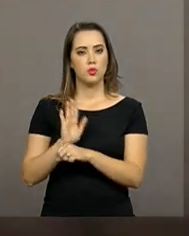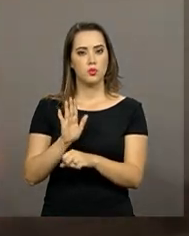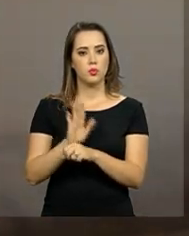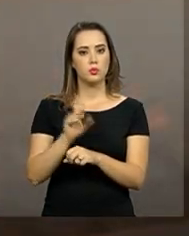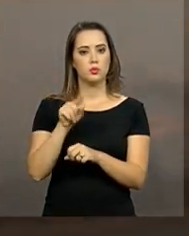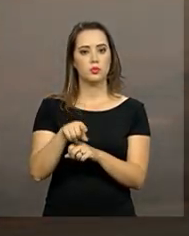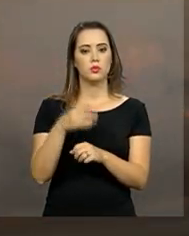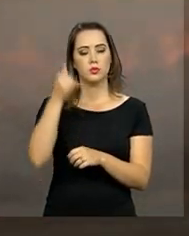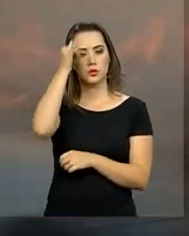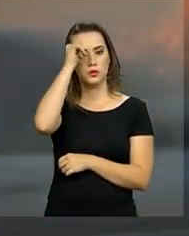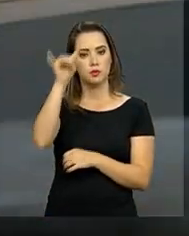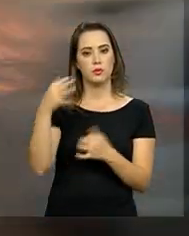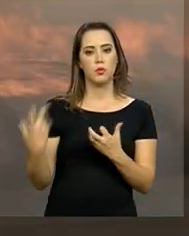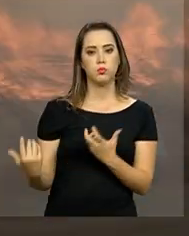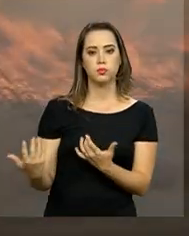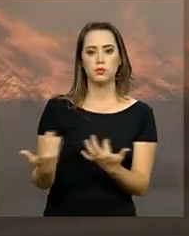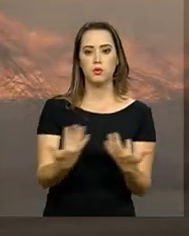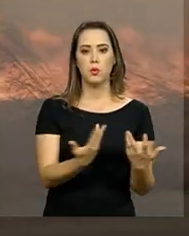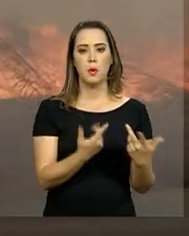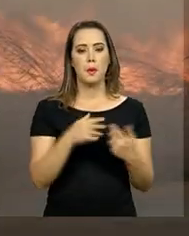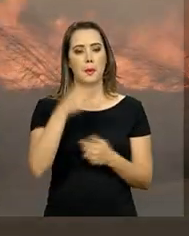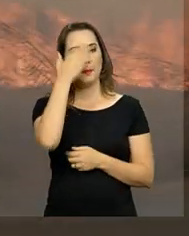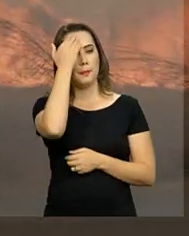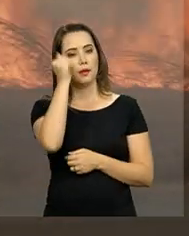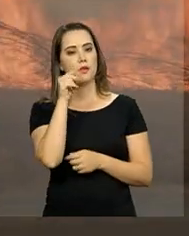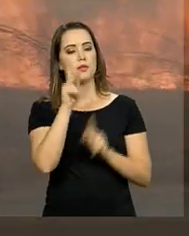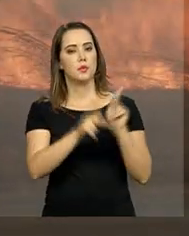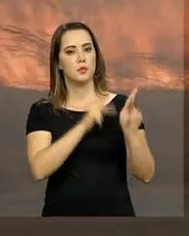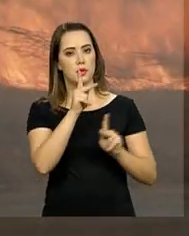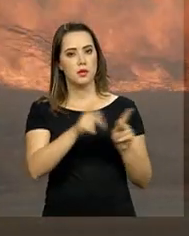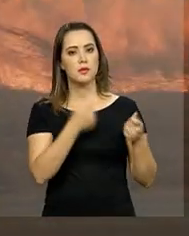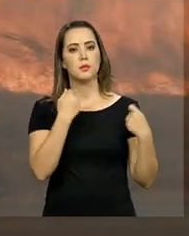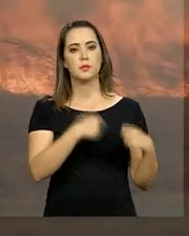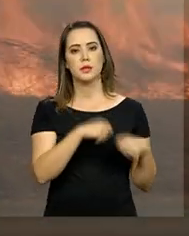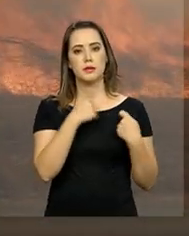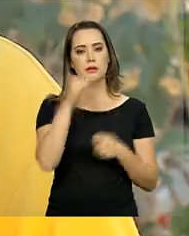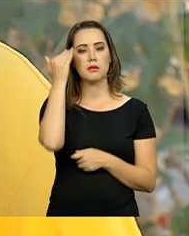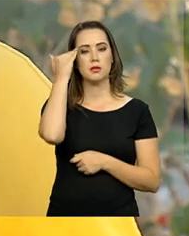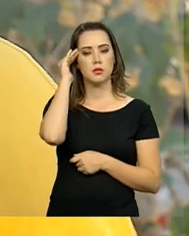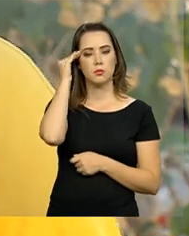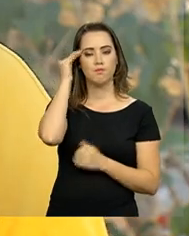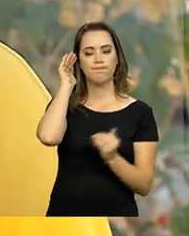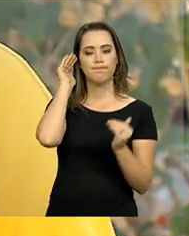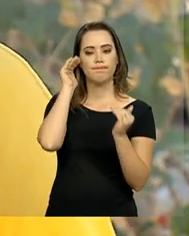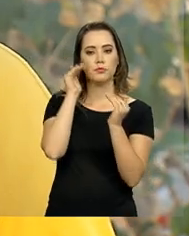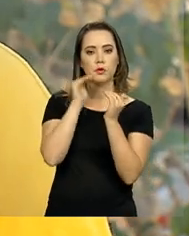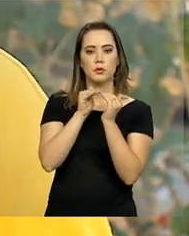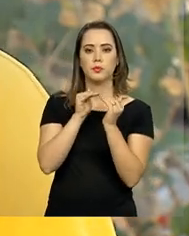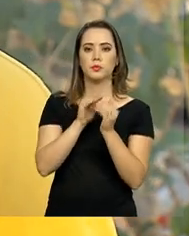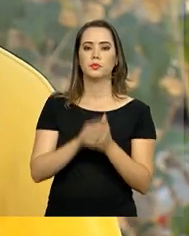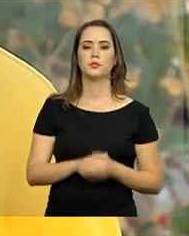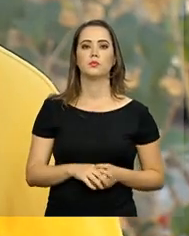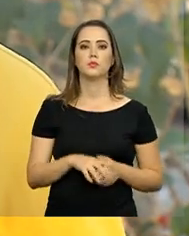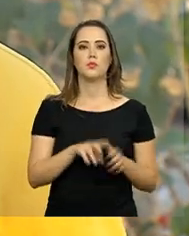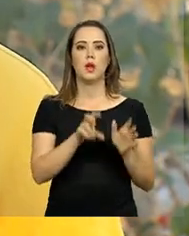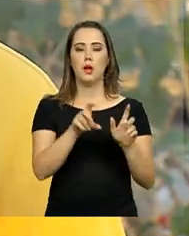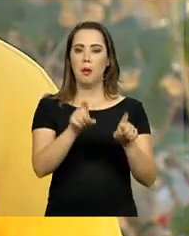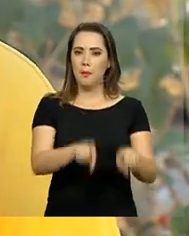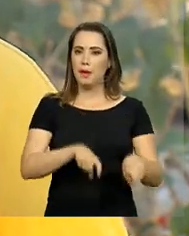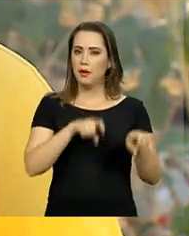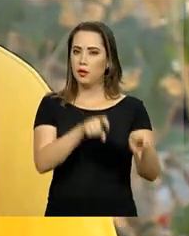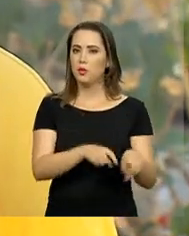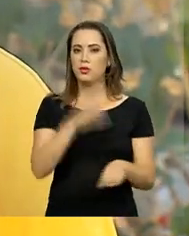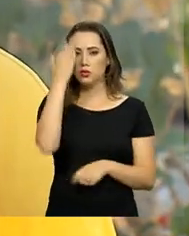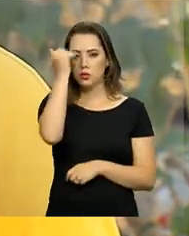incêndios florestais mas a conscientização da população é fundamental para a agricultura a gente sabe que o fogo é passível de autorização não